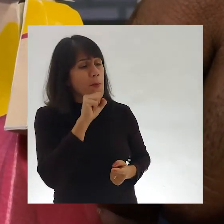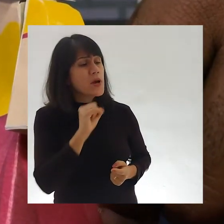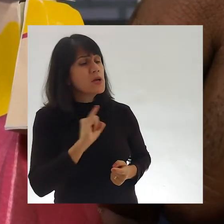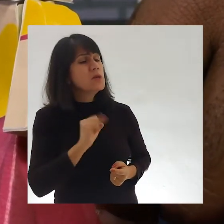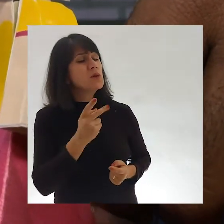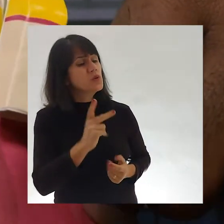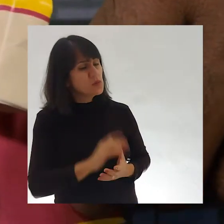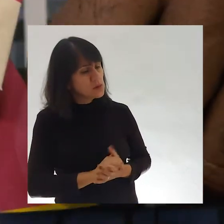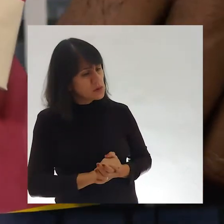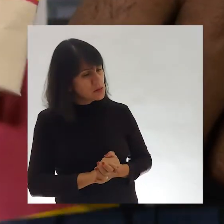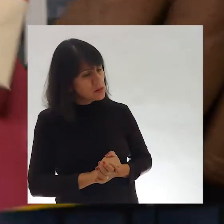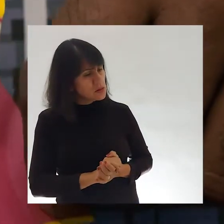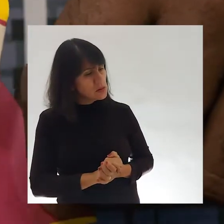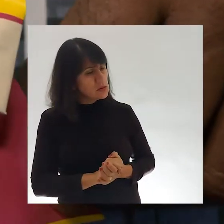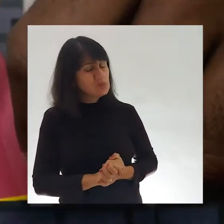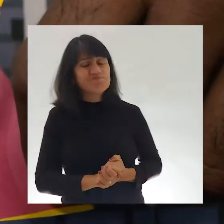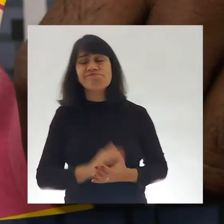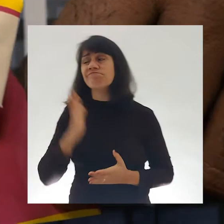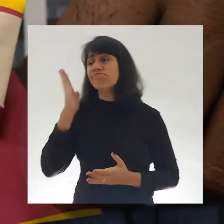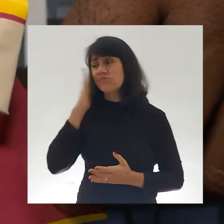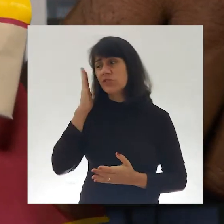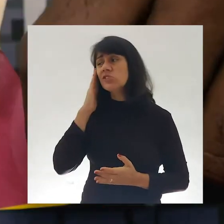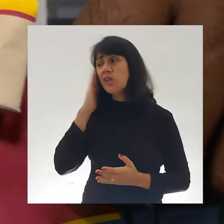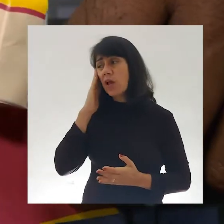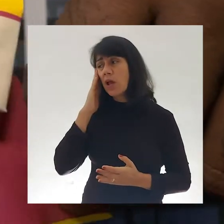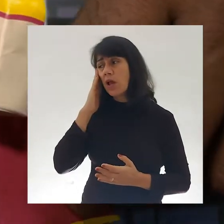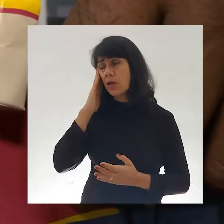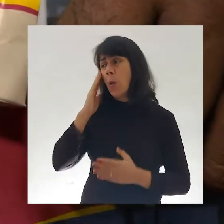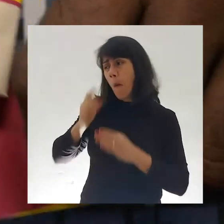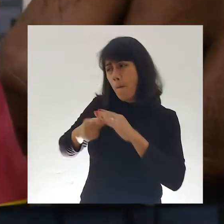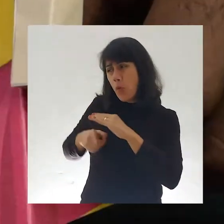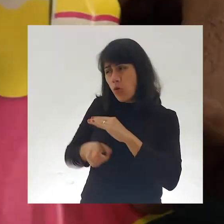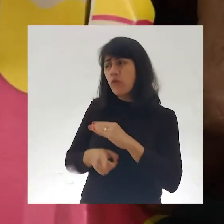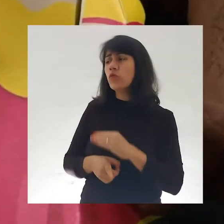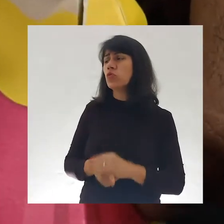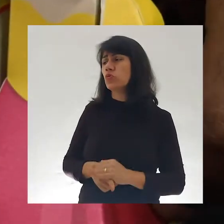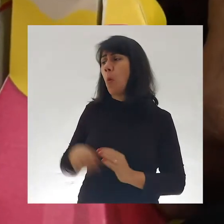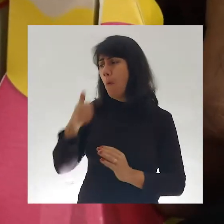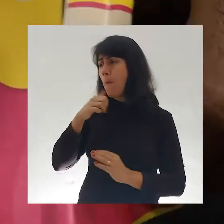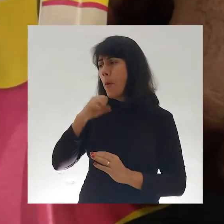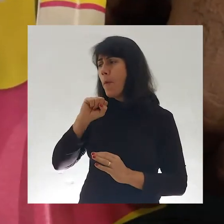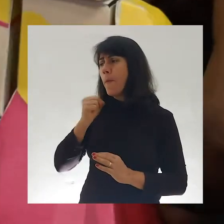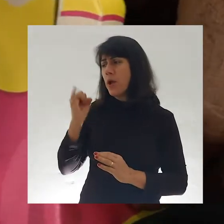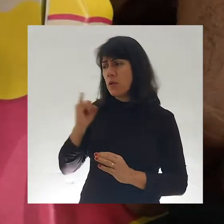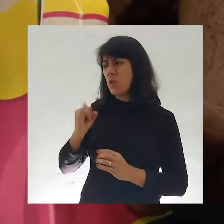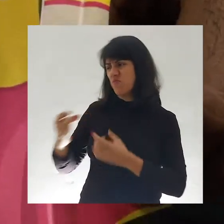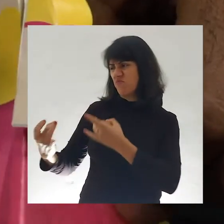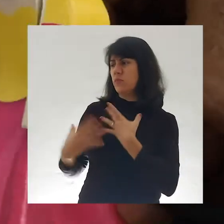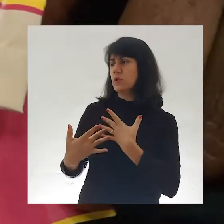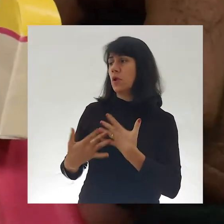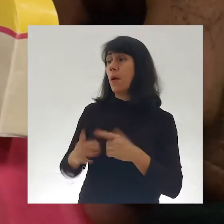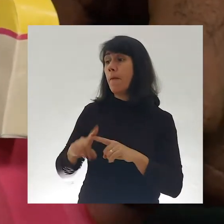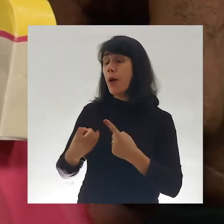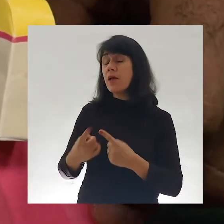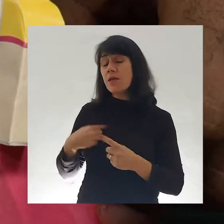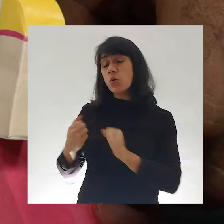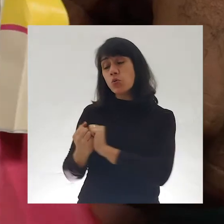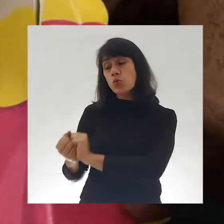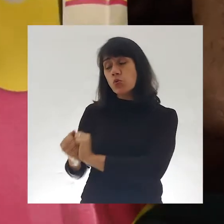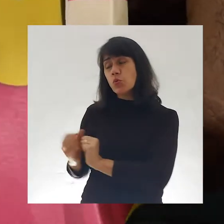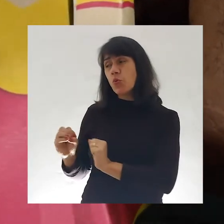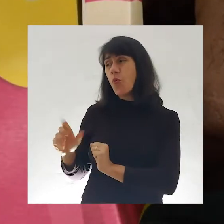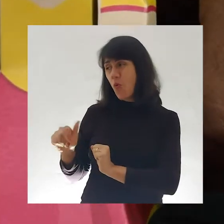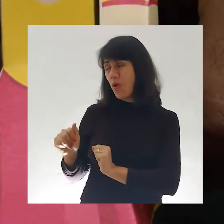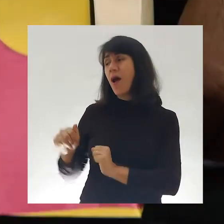irmã? Sei que lá no fundo elas teriam me deixado por uma vida luxuosa. Mas aprendi vivendo com você,